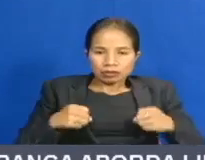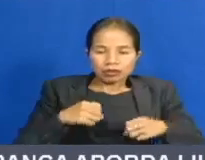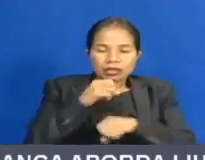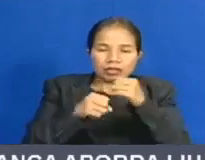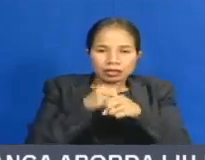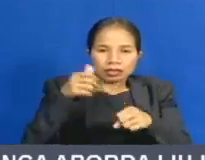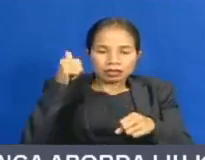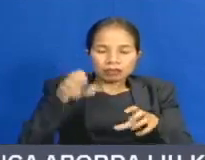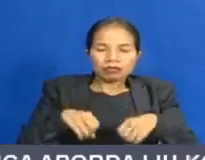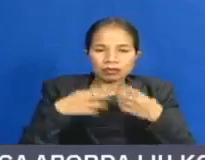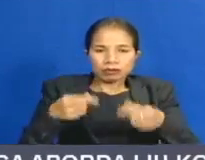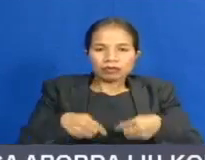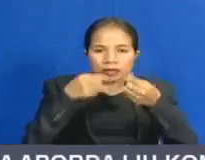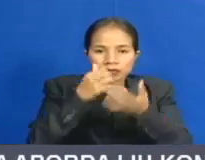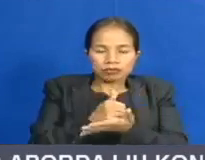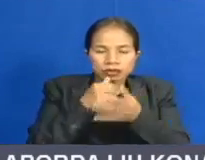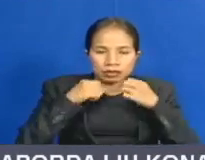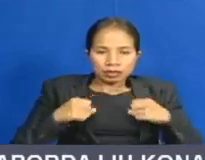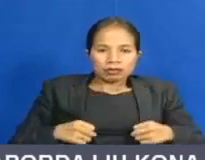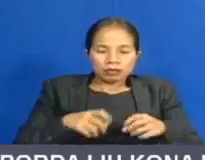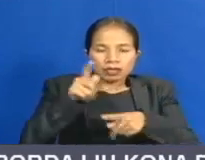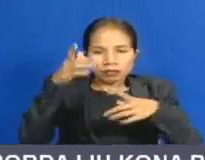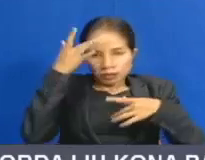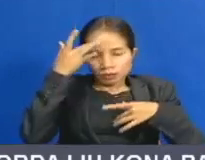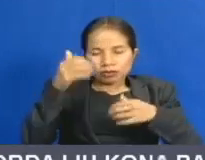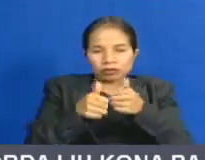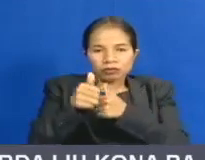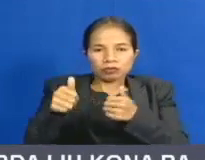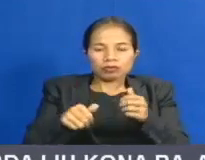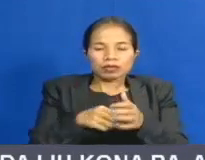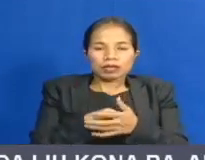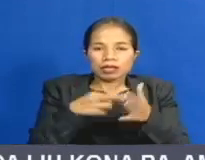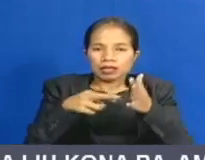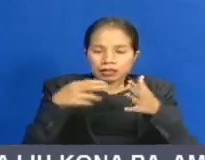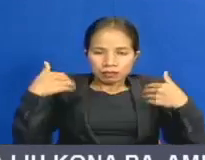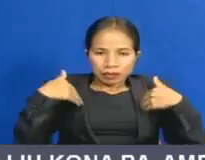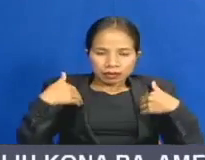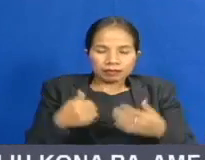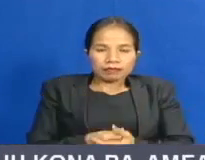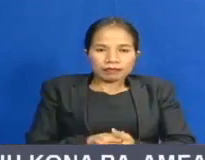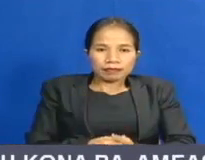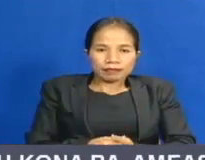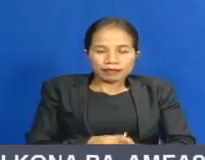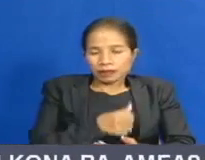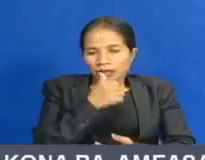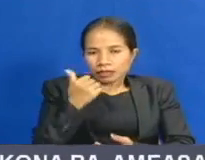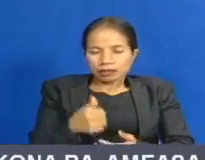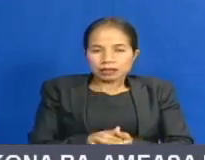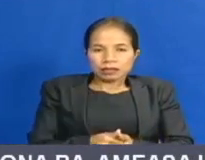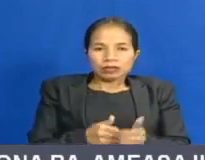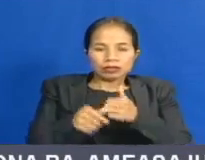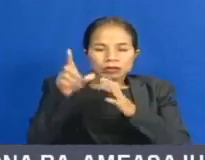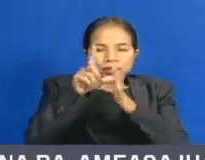Retinancoto, atuação for tratamento saúde, ba paciente SIRA ba Zeba Matadalang, nebe iha. Sorin seluk, tuir